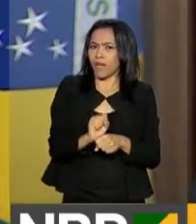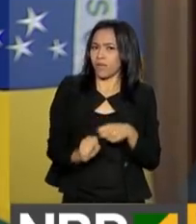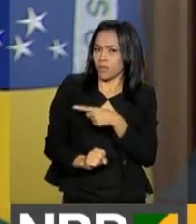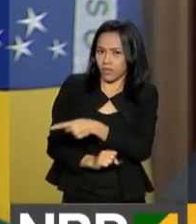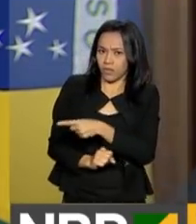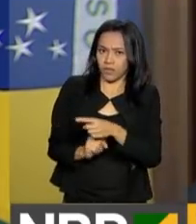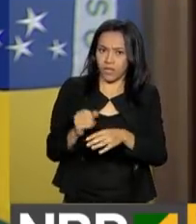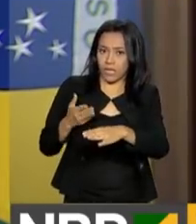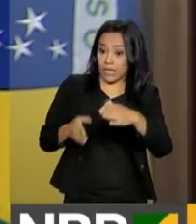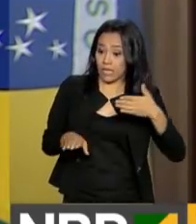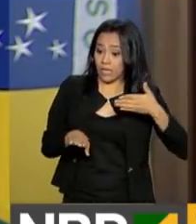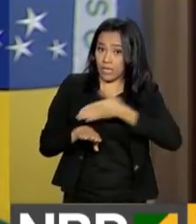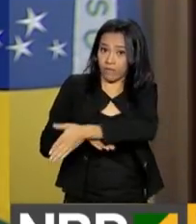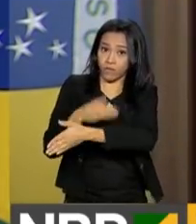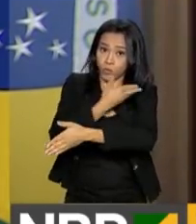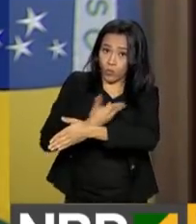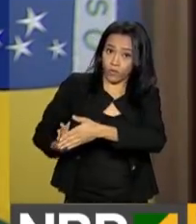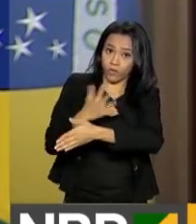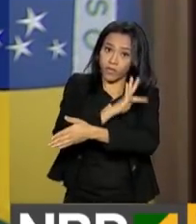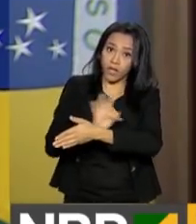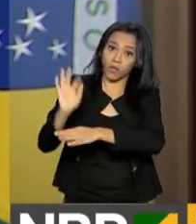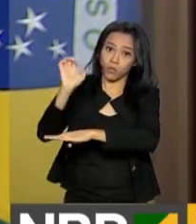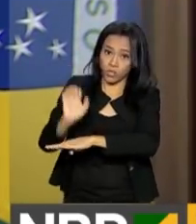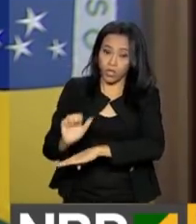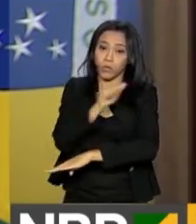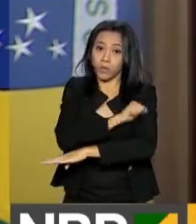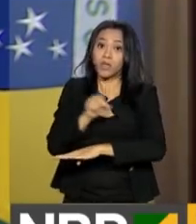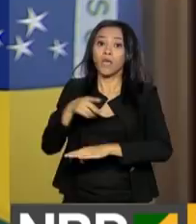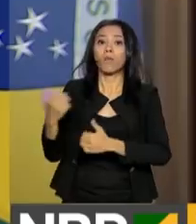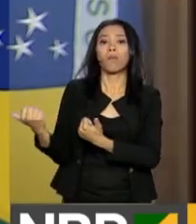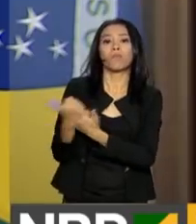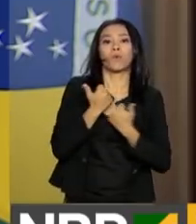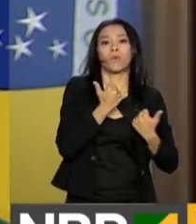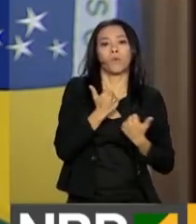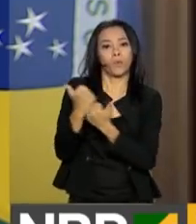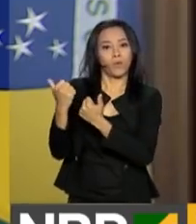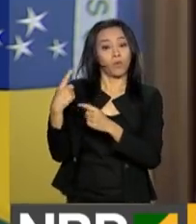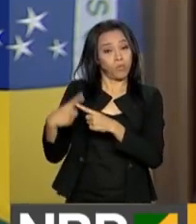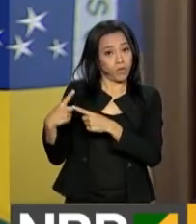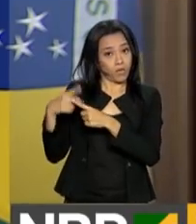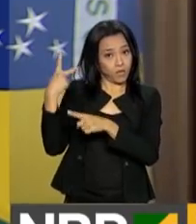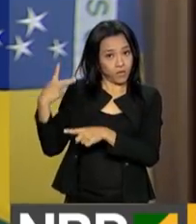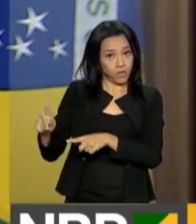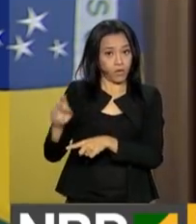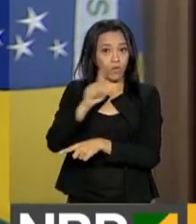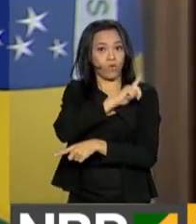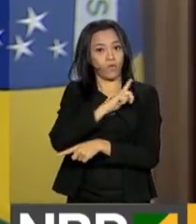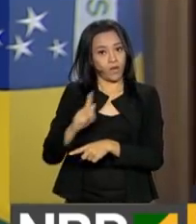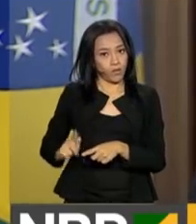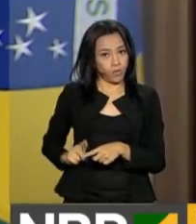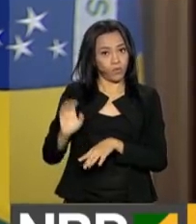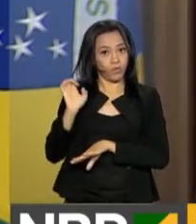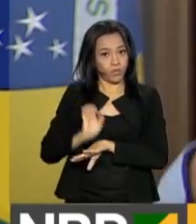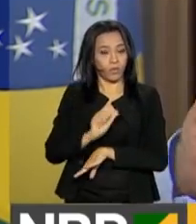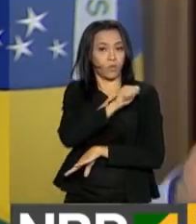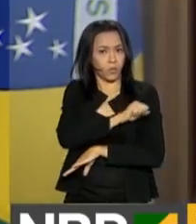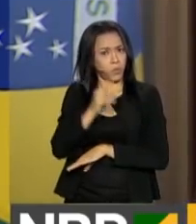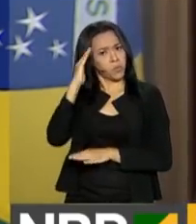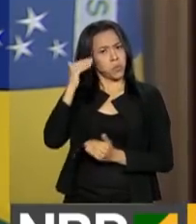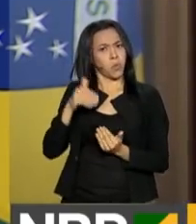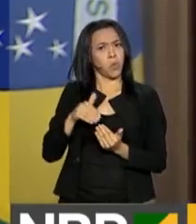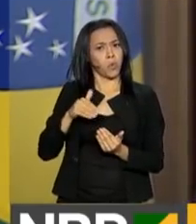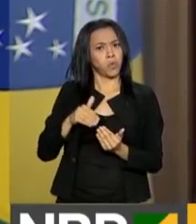que eu chamo de ter essa intervenção é cooperativa porque o gol pezão enfim não só concordou